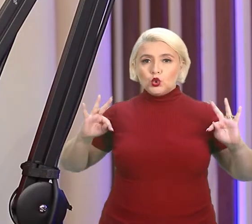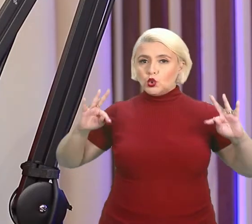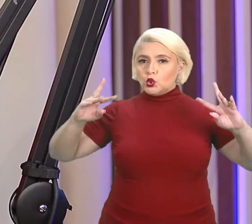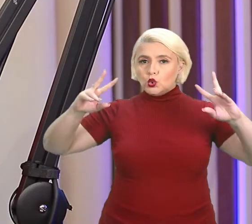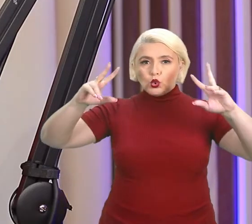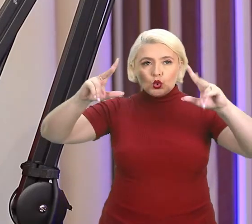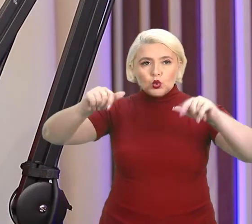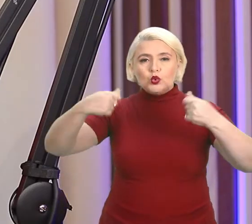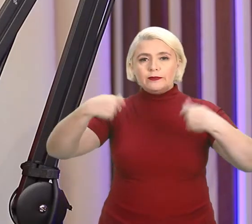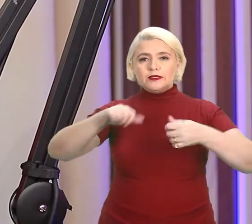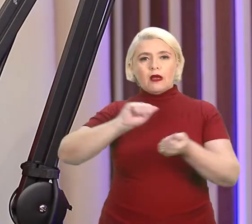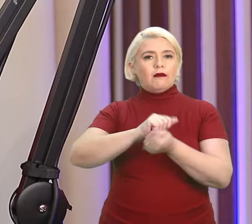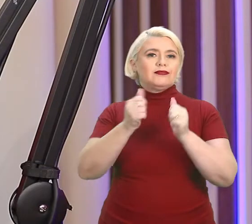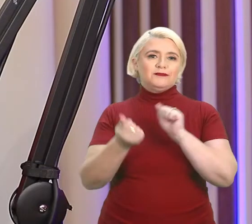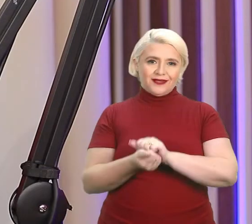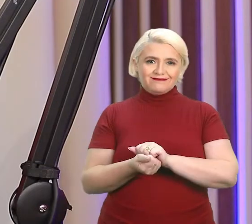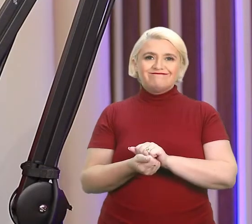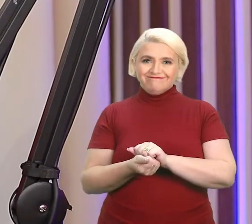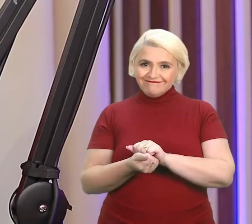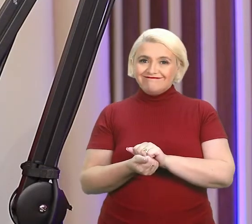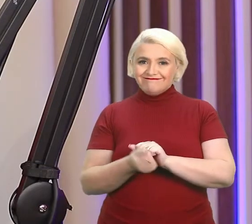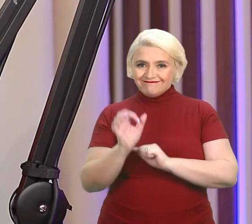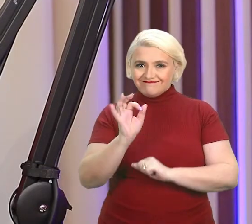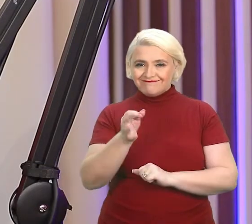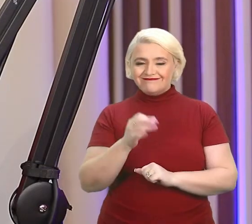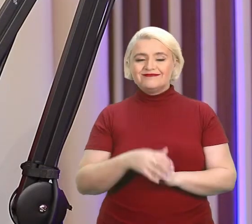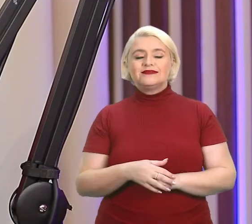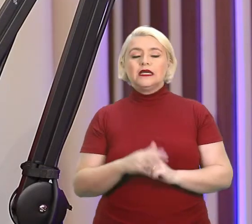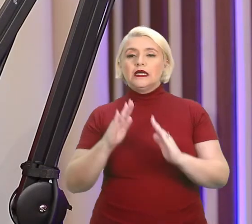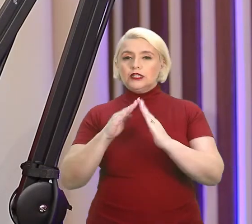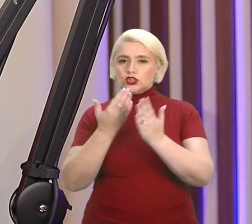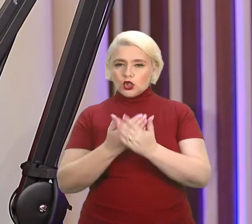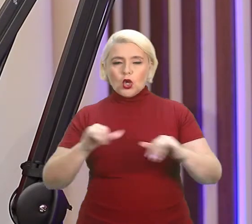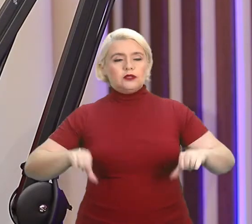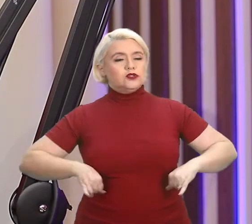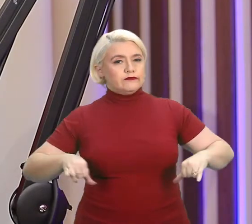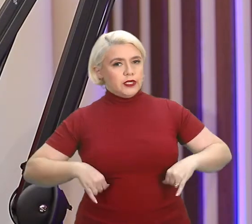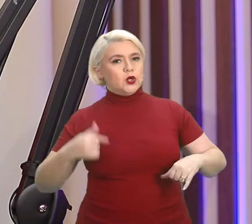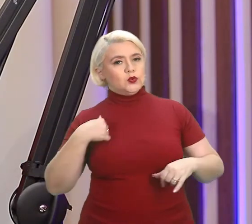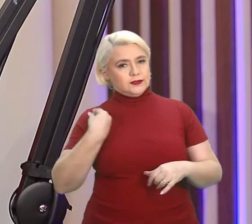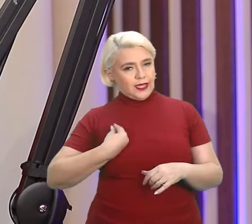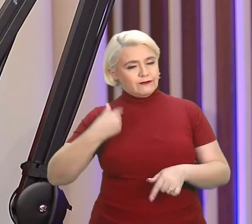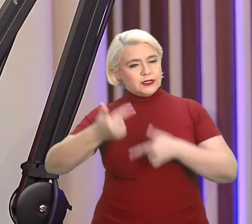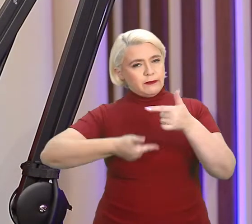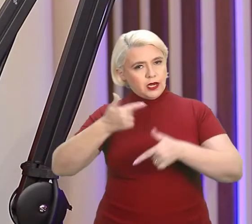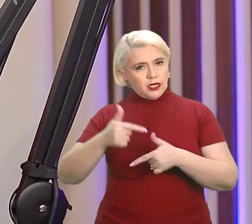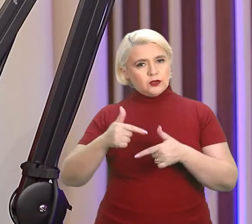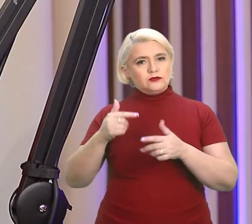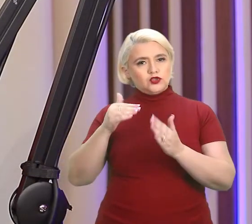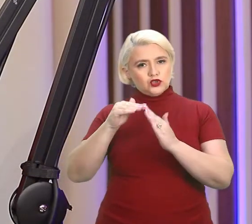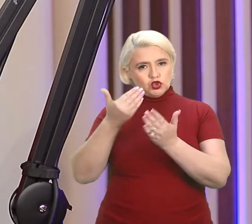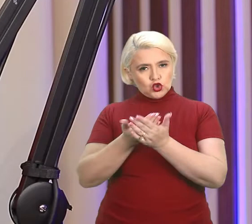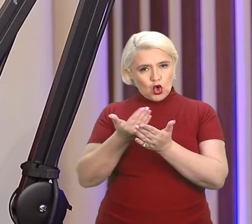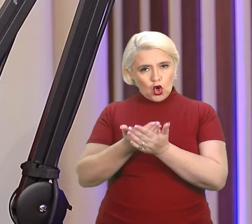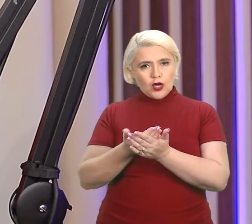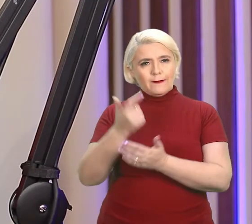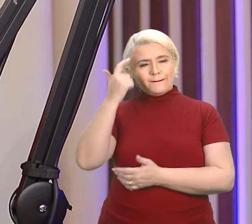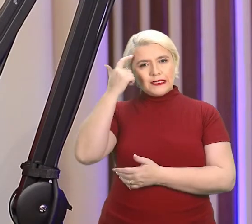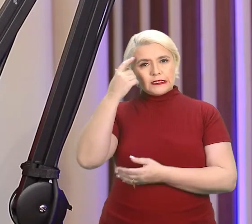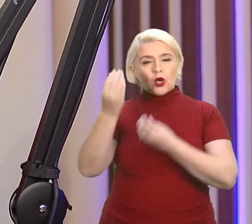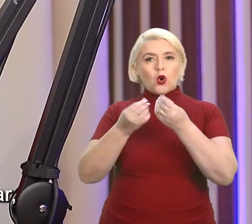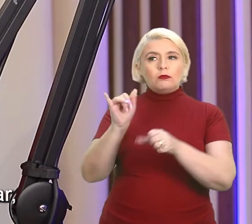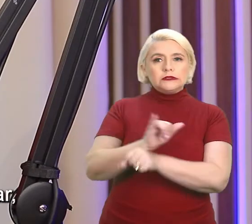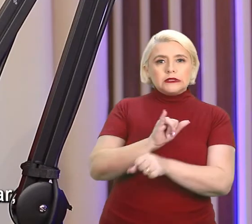a gente teve que se adaptar, né? Na escola a gente sofreu muito, eu estava em sala de aula. Pensar em todas